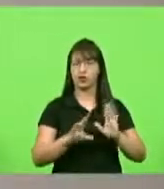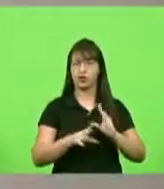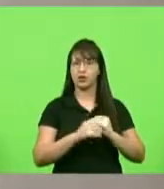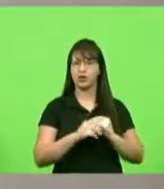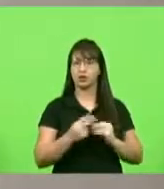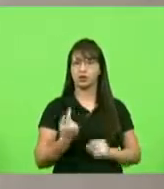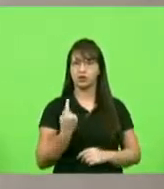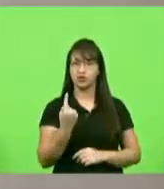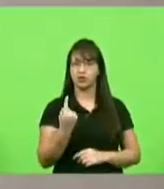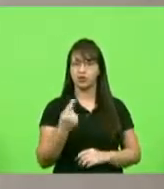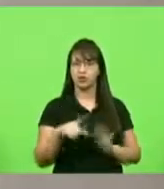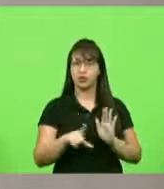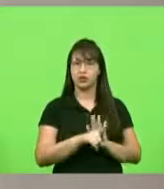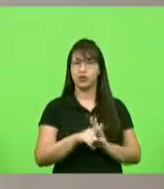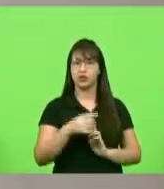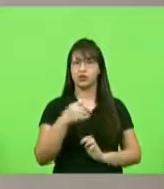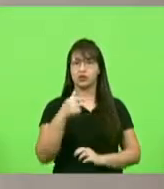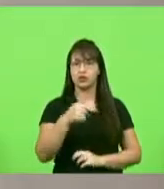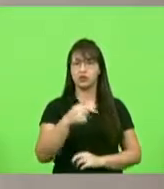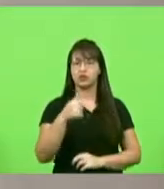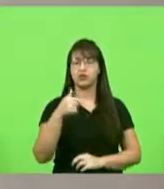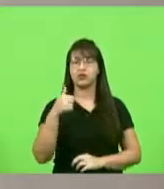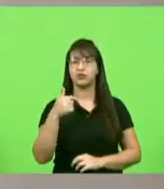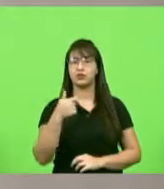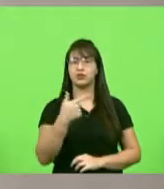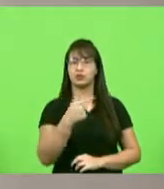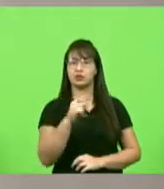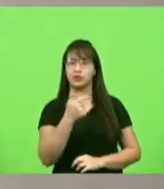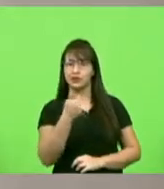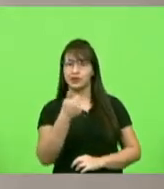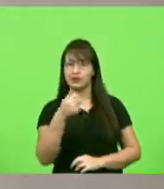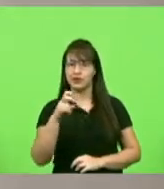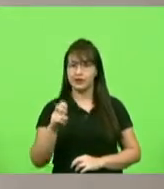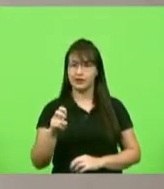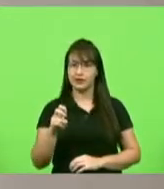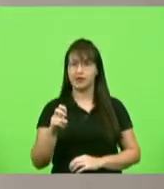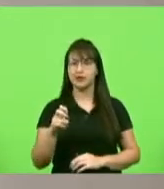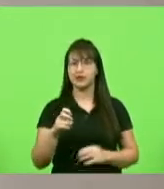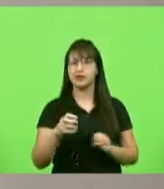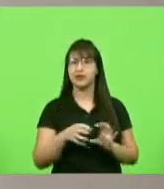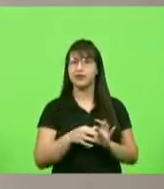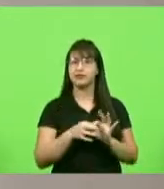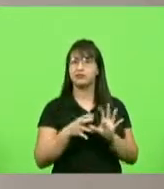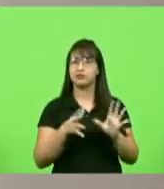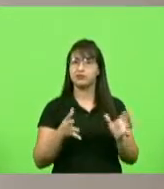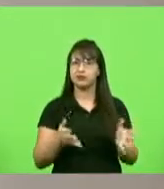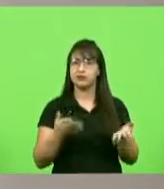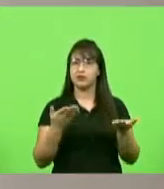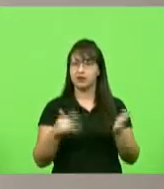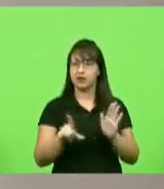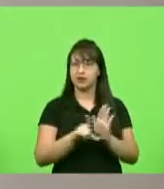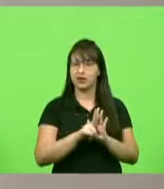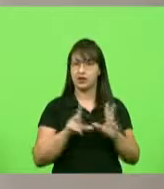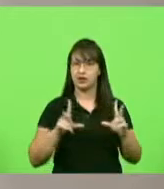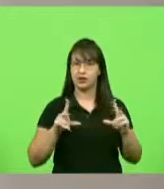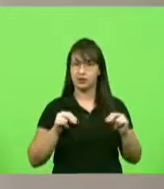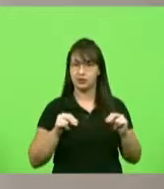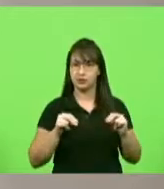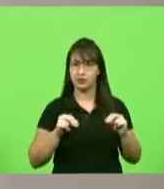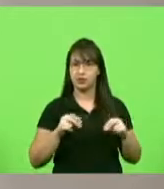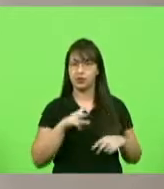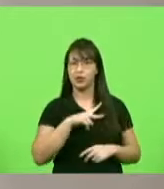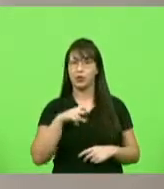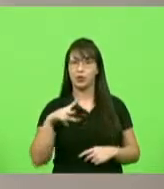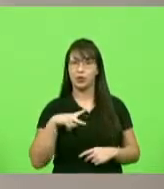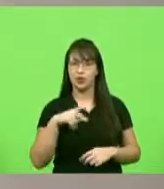Lei 16.733 de 2015, que consolida as leis que dispõem sobre o reconhecimento de utilidade pública estadual